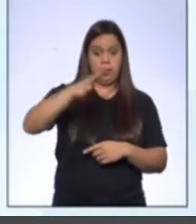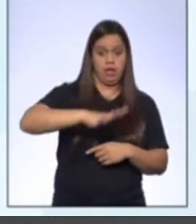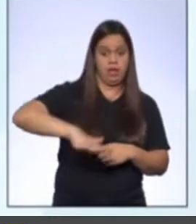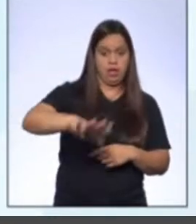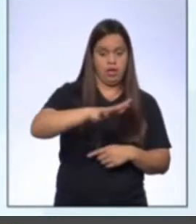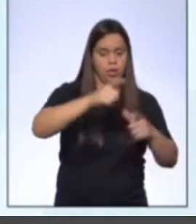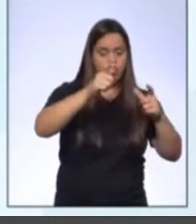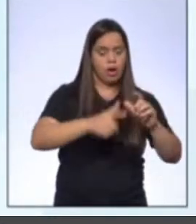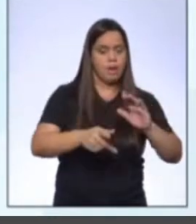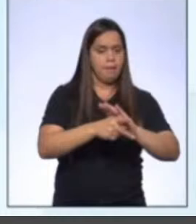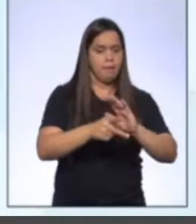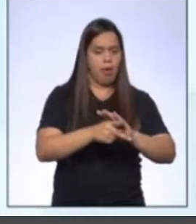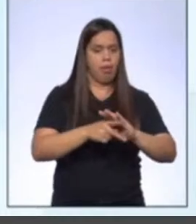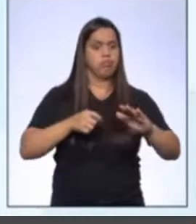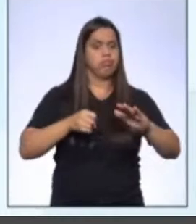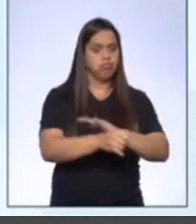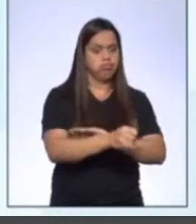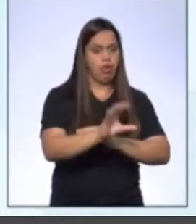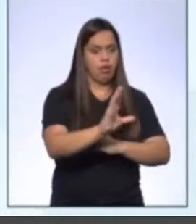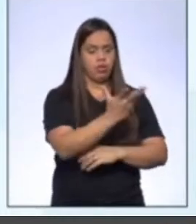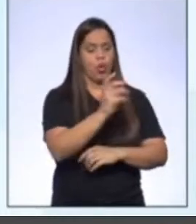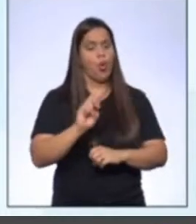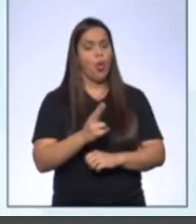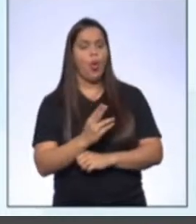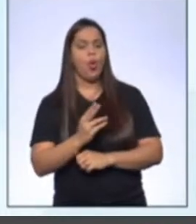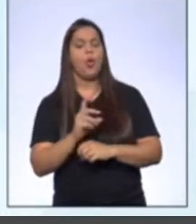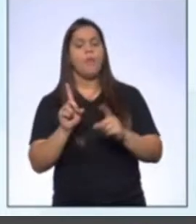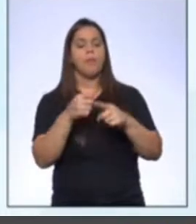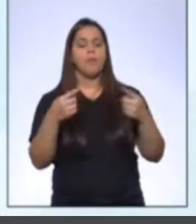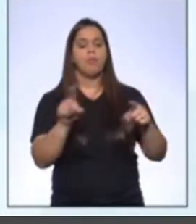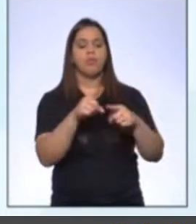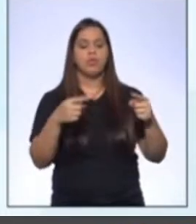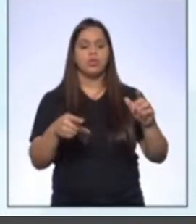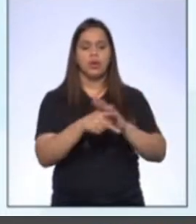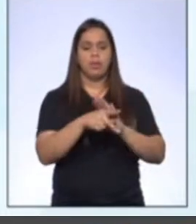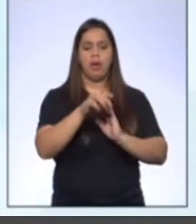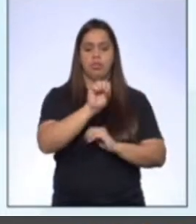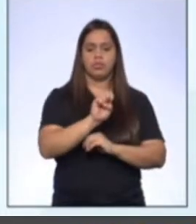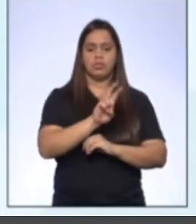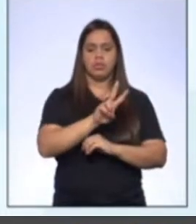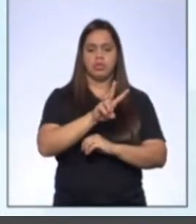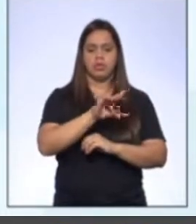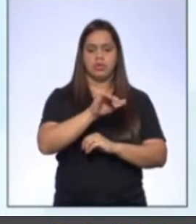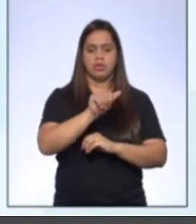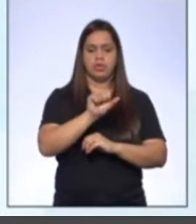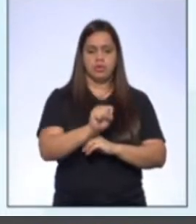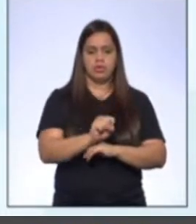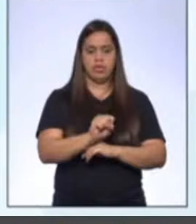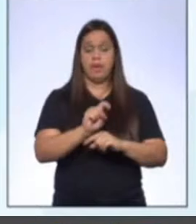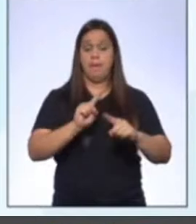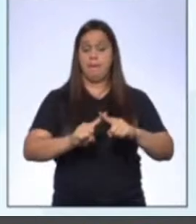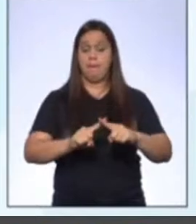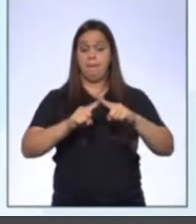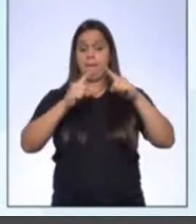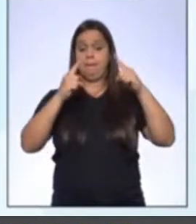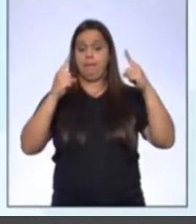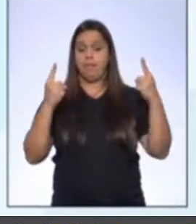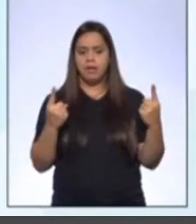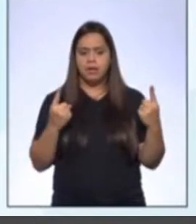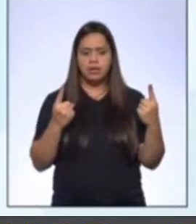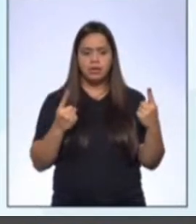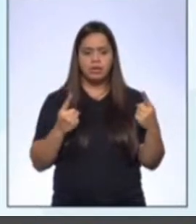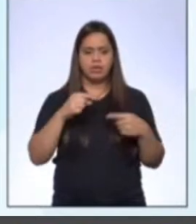ataques aconteciam ou tocar músicas folclóricas sérvias. Mas, opa,